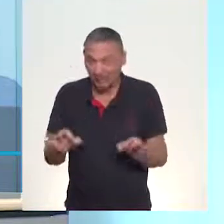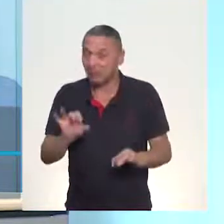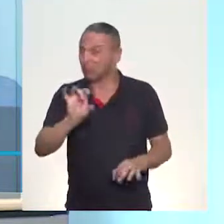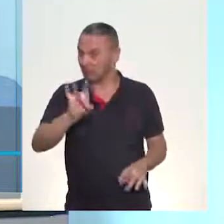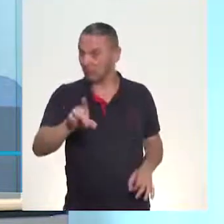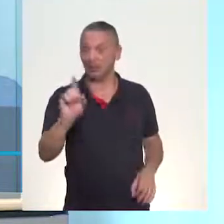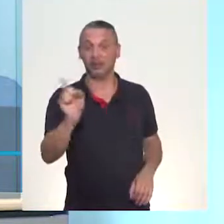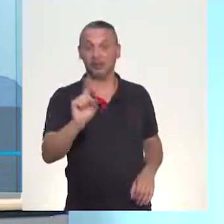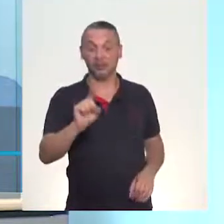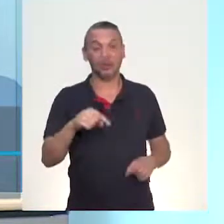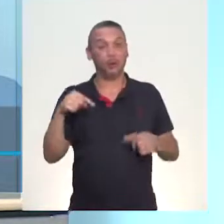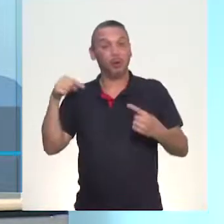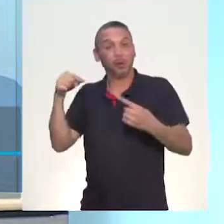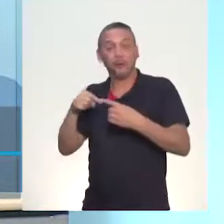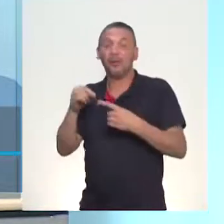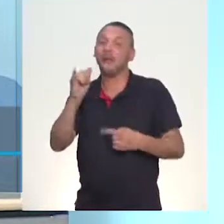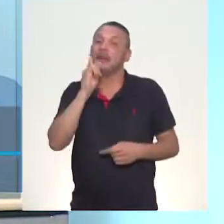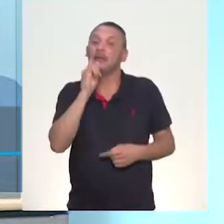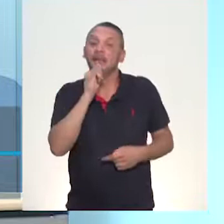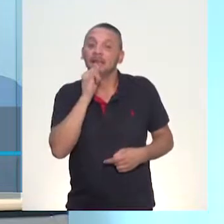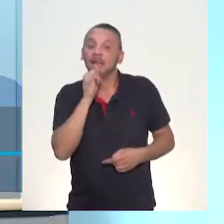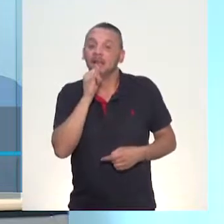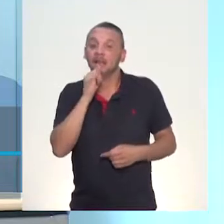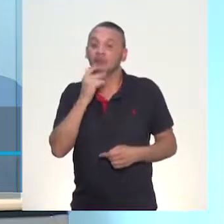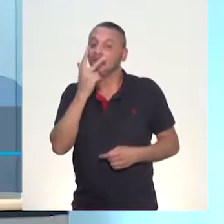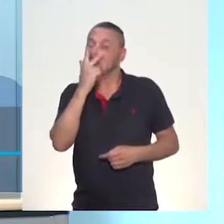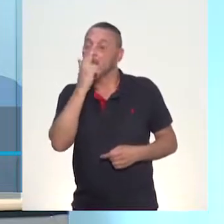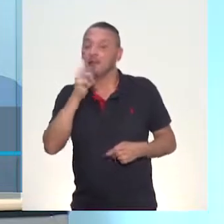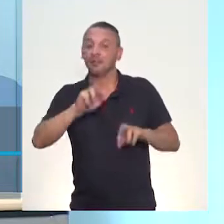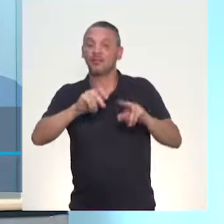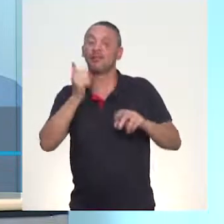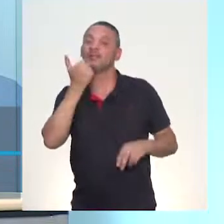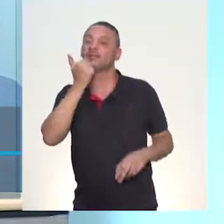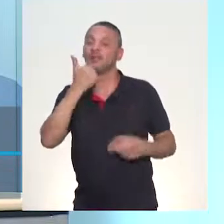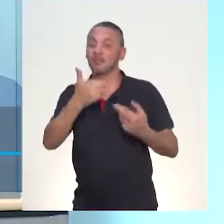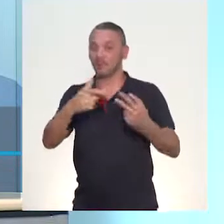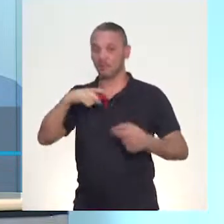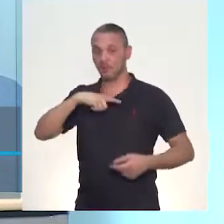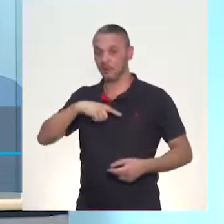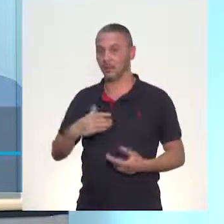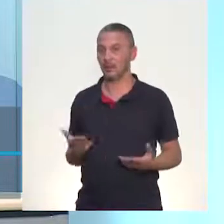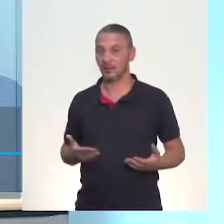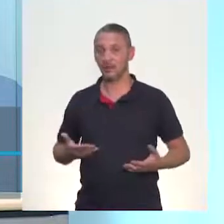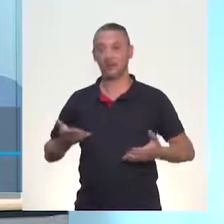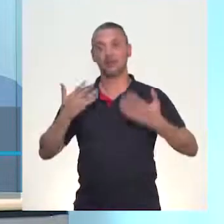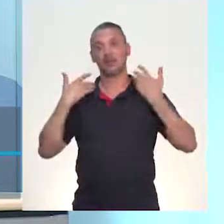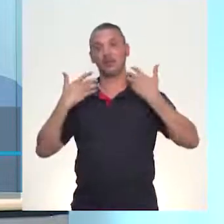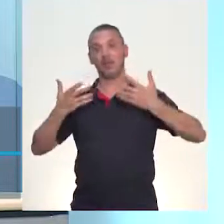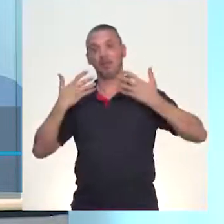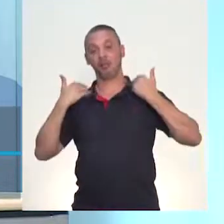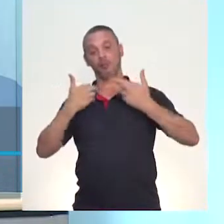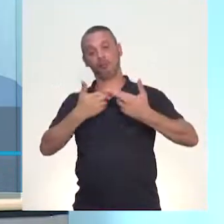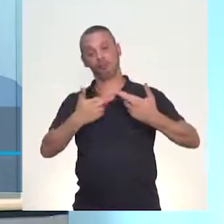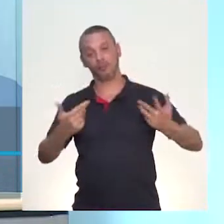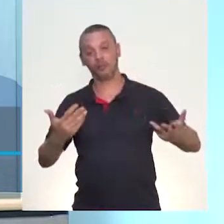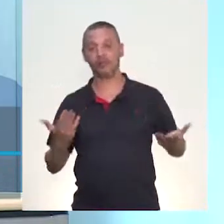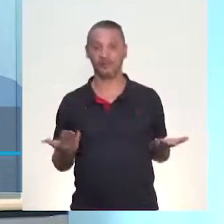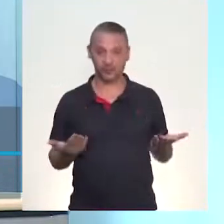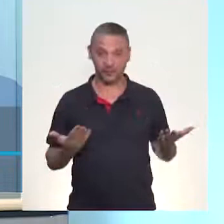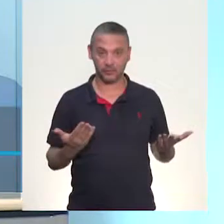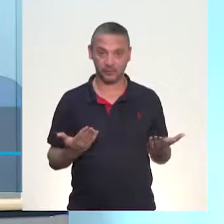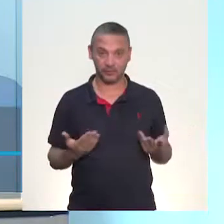são dentro da ciência tratadas de outras formas, né? Então, por exemplo, a questão do calor. Então,